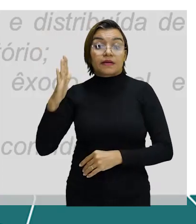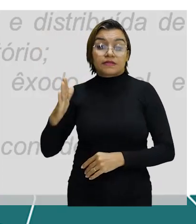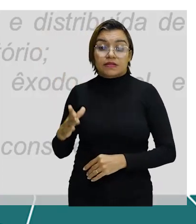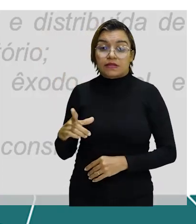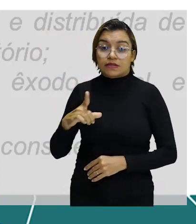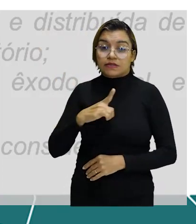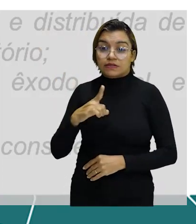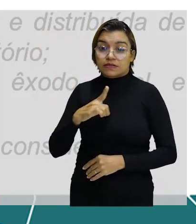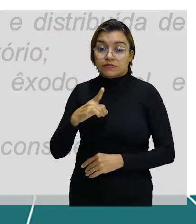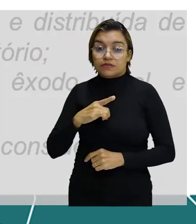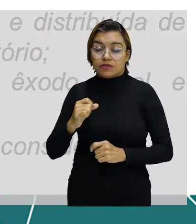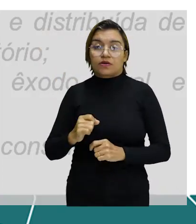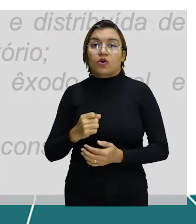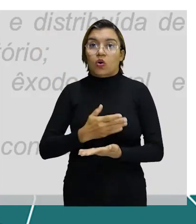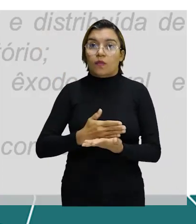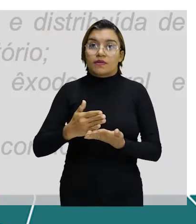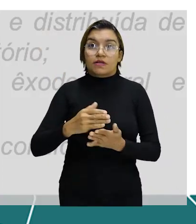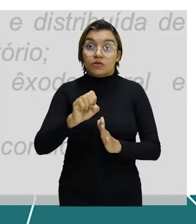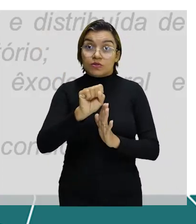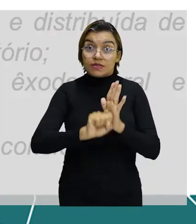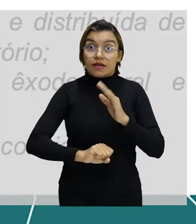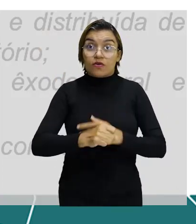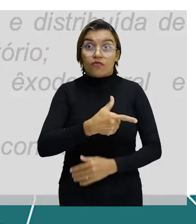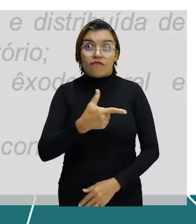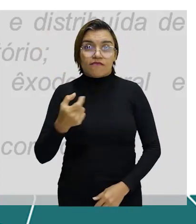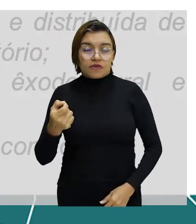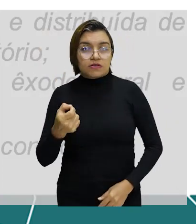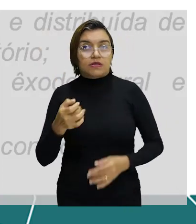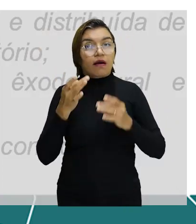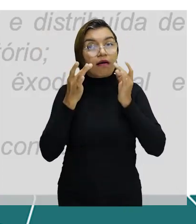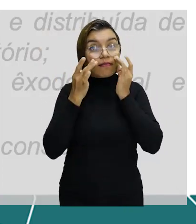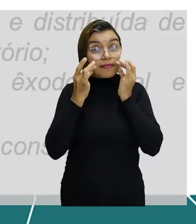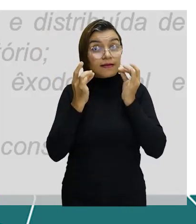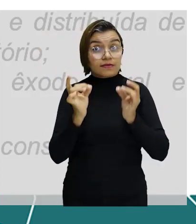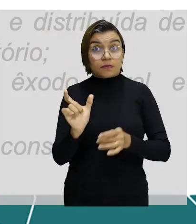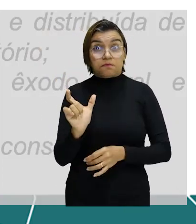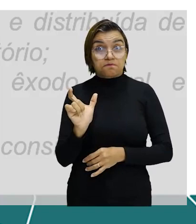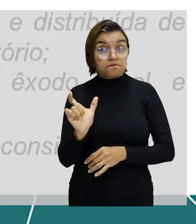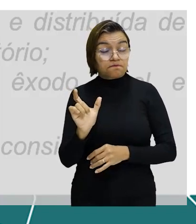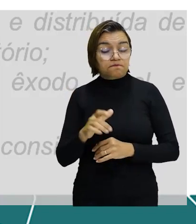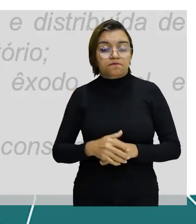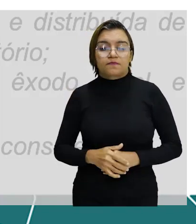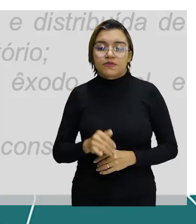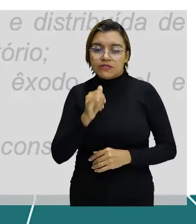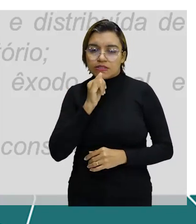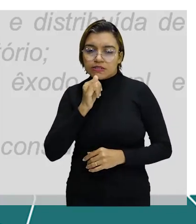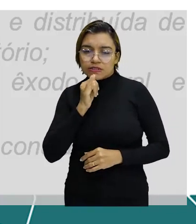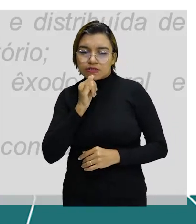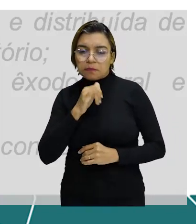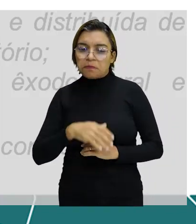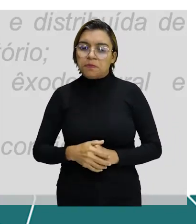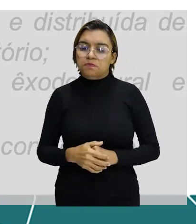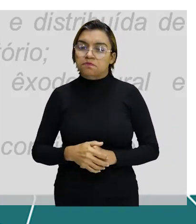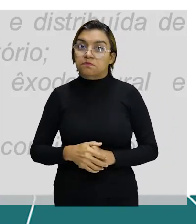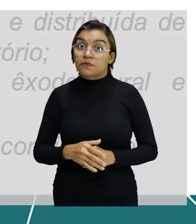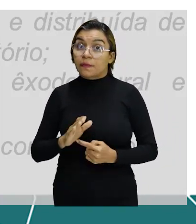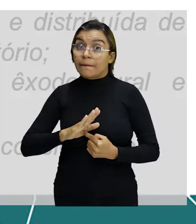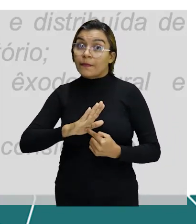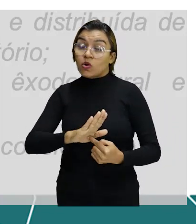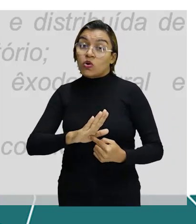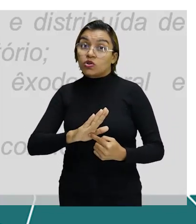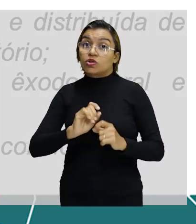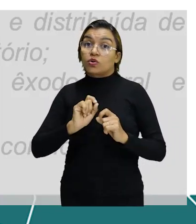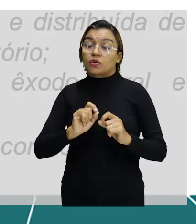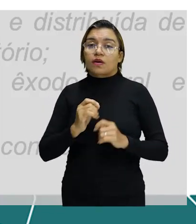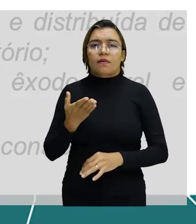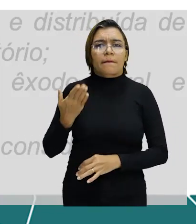ocorrer a partir do século XX. Muita atenção com esse termo. Por quê? Porque isso pode passar uma ideia de que não